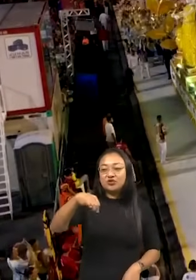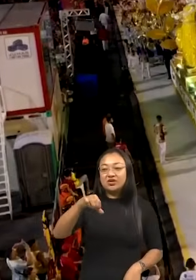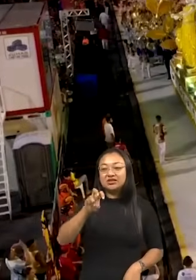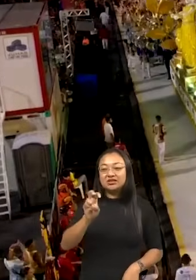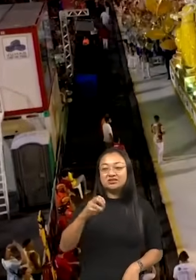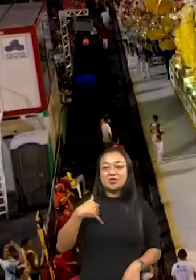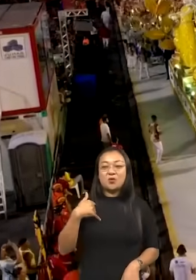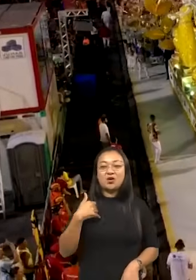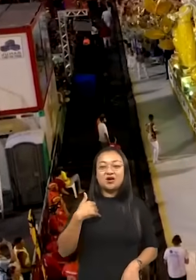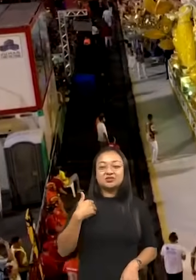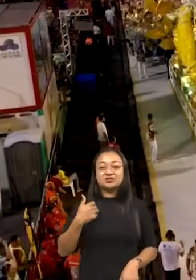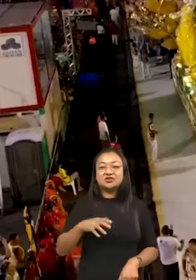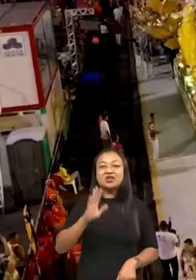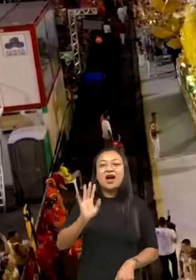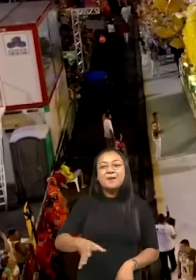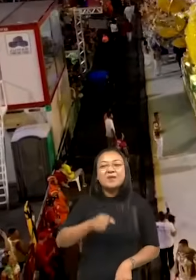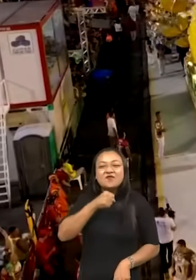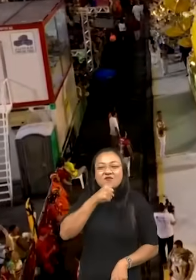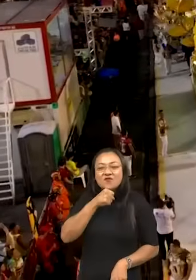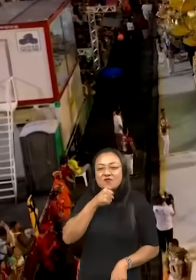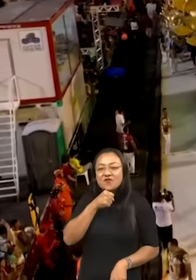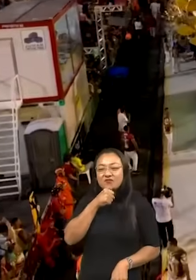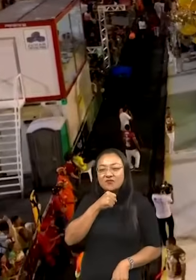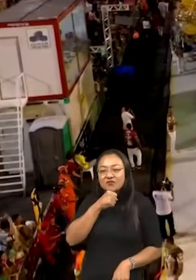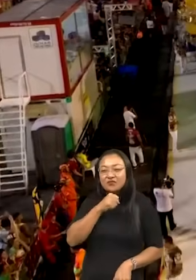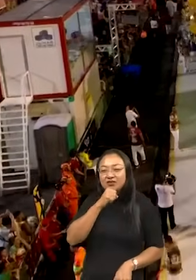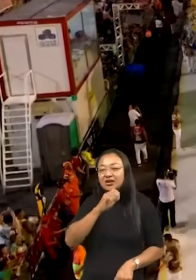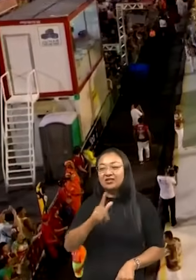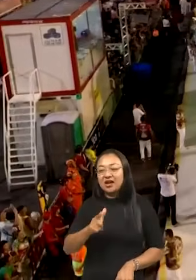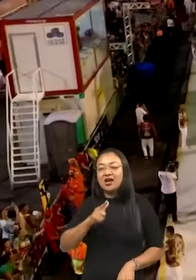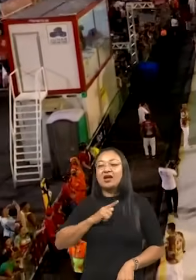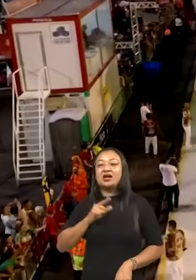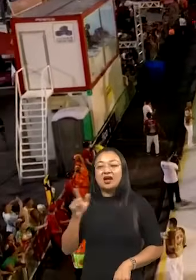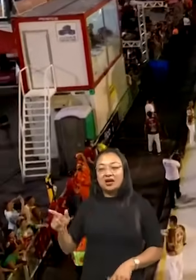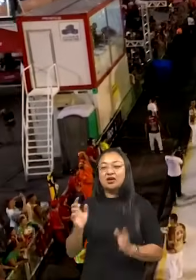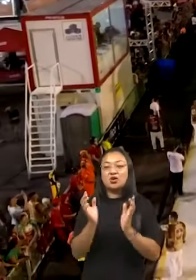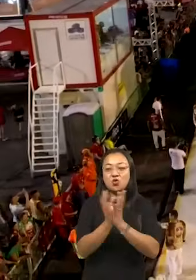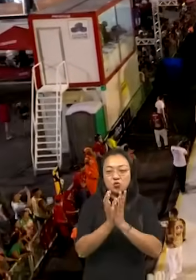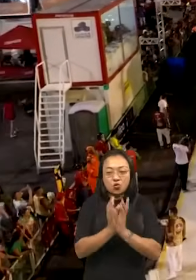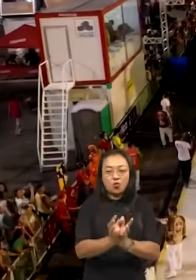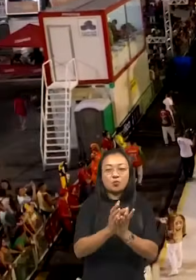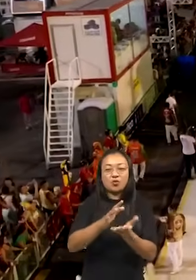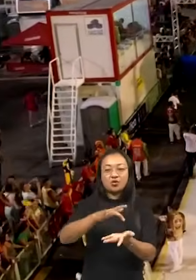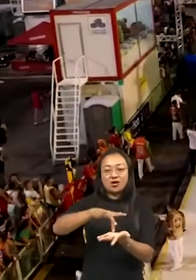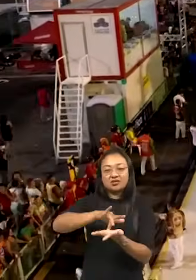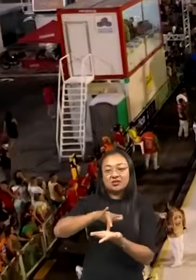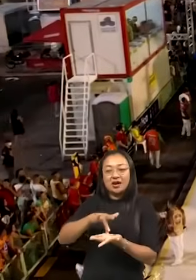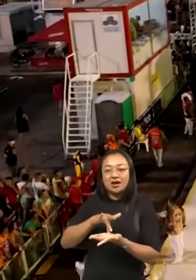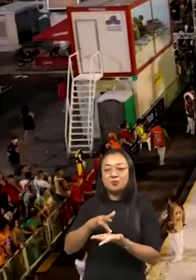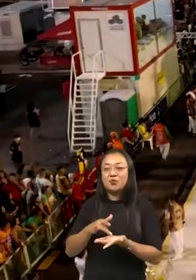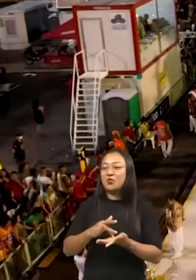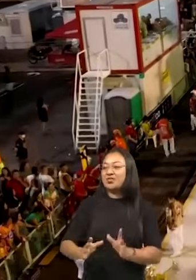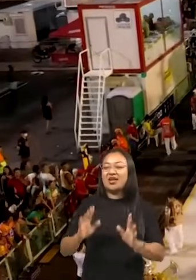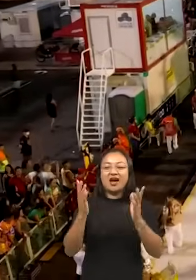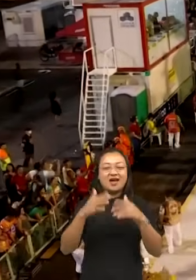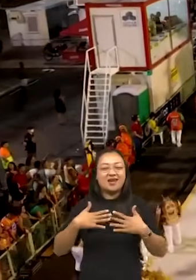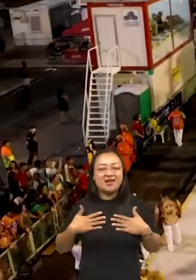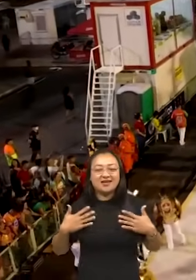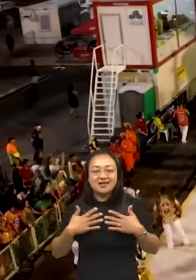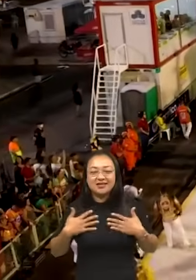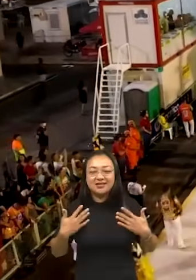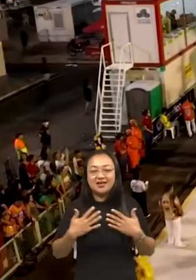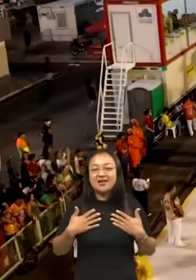baiana mais antiga das 52 baianas que vem aí, trazendo muita graça, muita alegria, muito